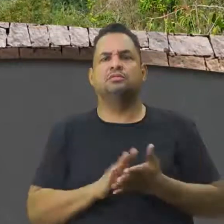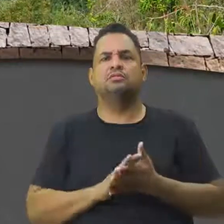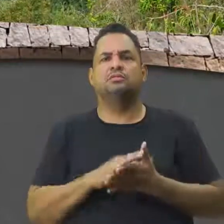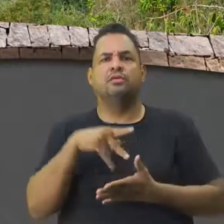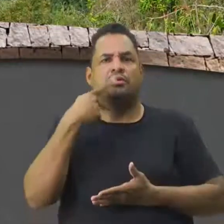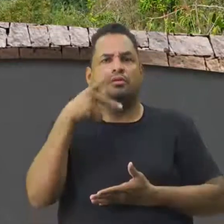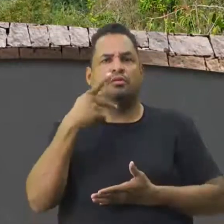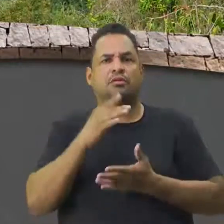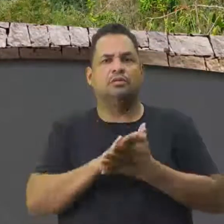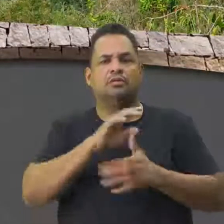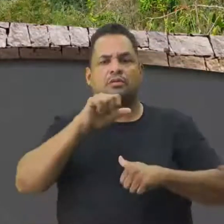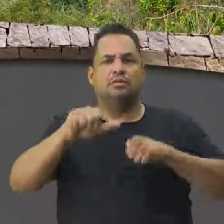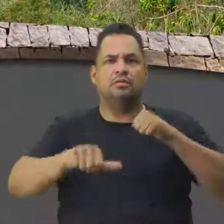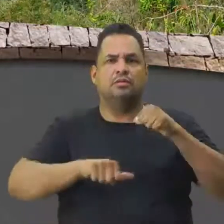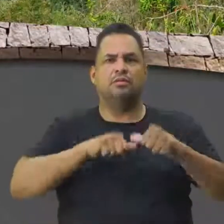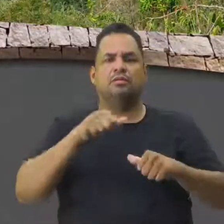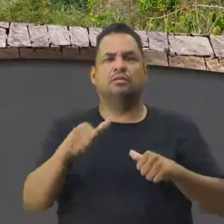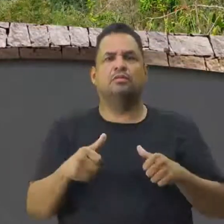vocês que mudou